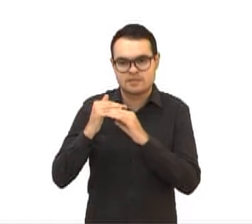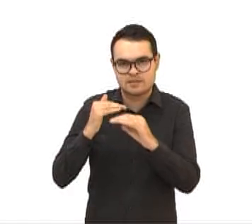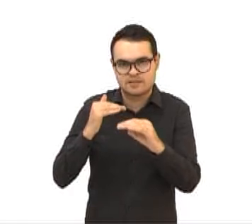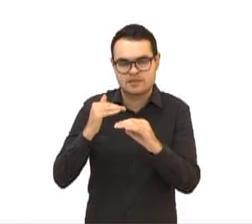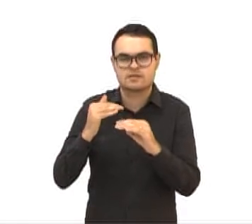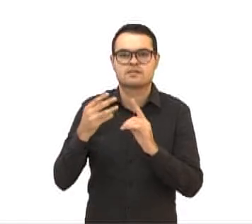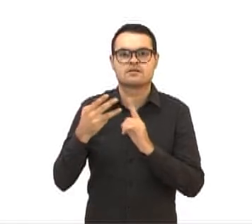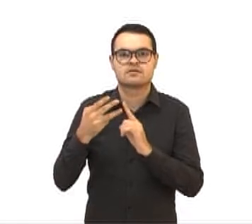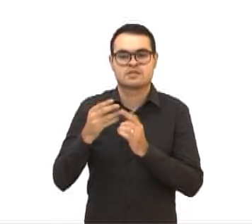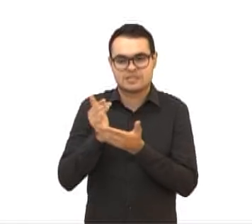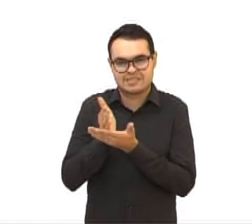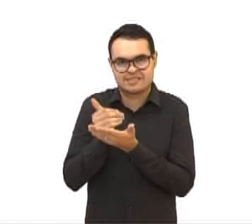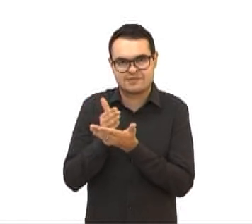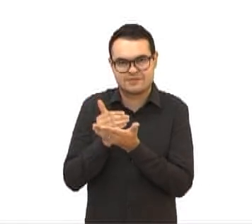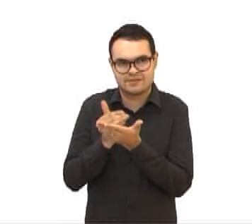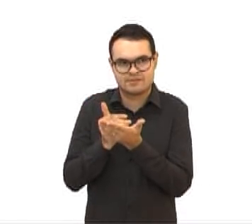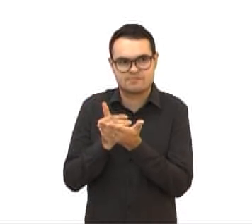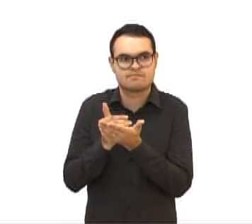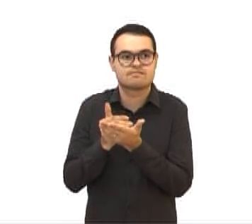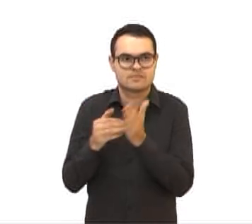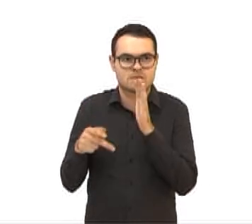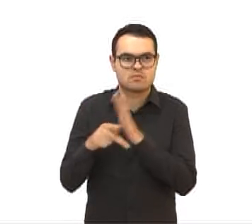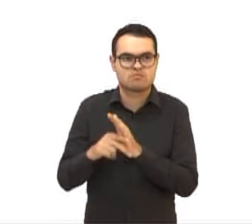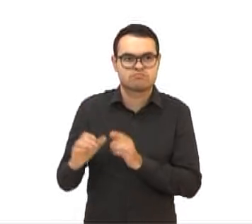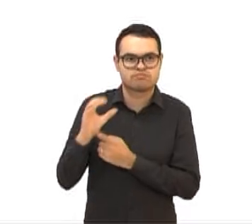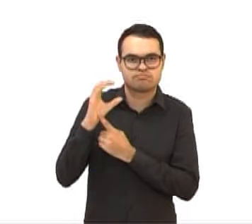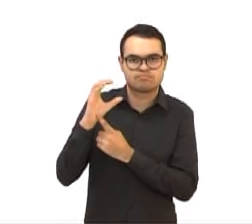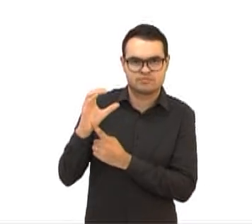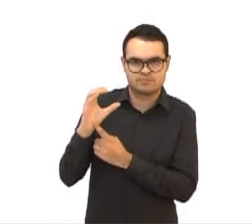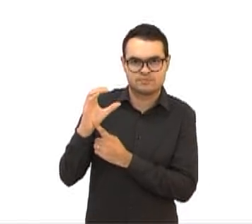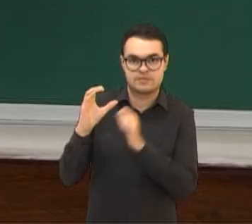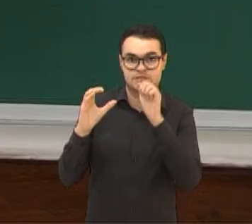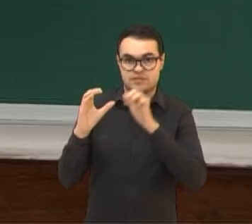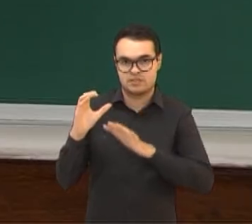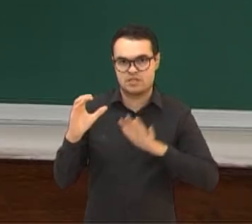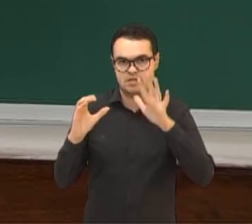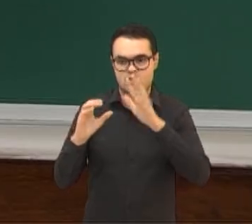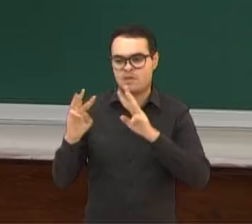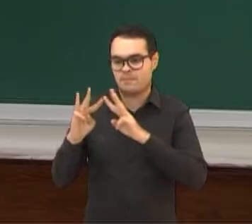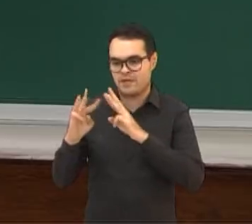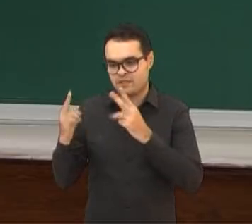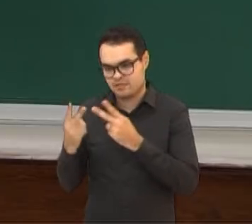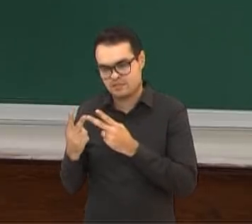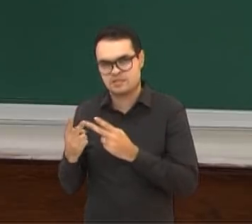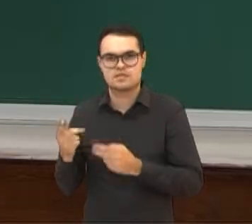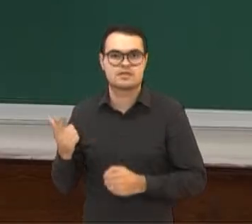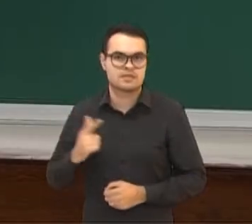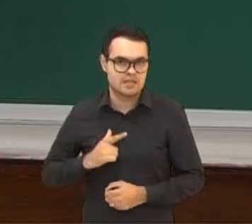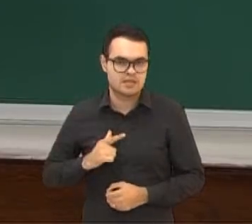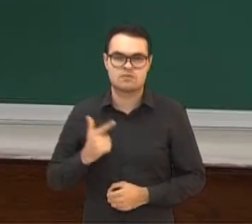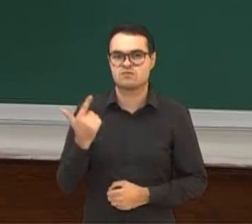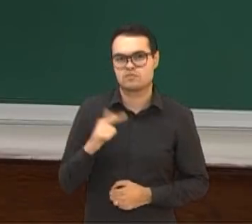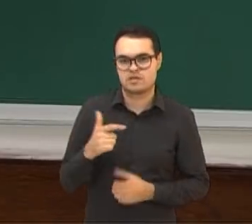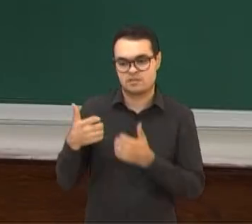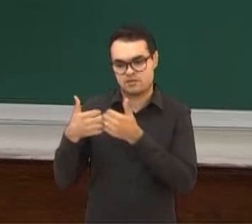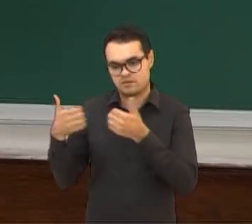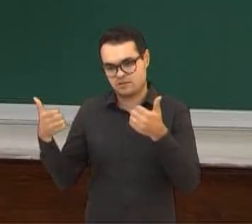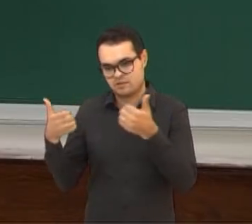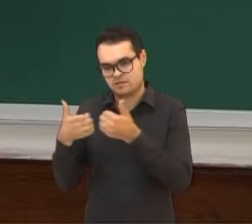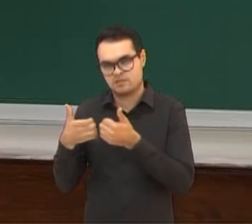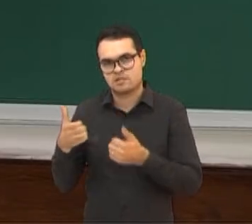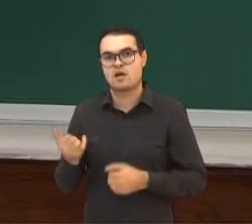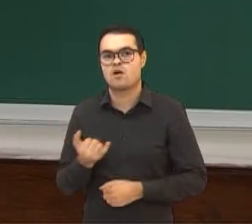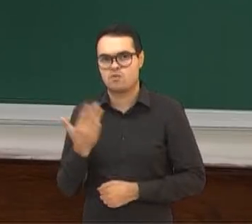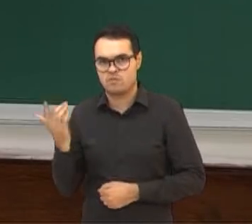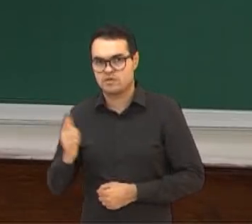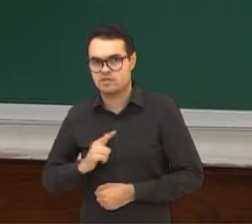divisibilidade. Então, essas três são propriedades gerais da matéria. A matéria vai ter ou não elasticidade, algumas têm muita,